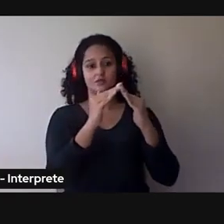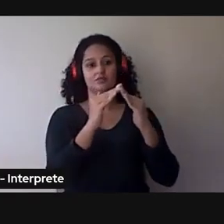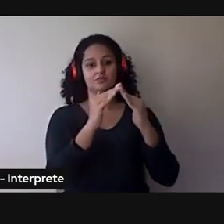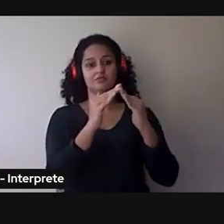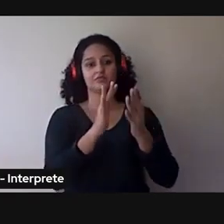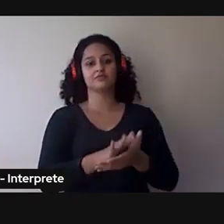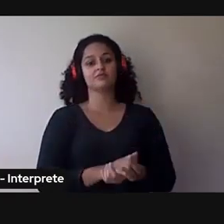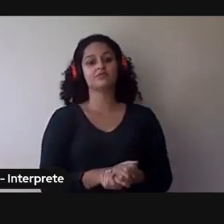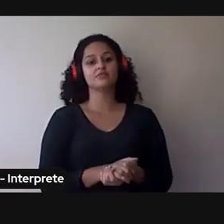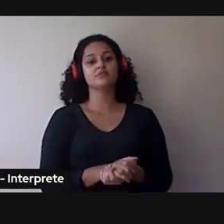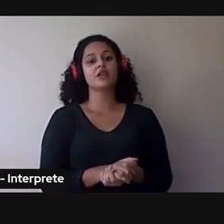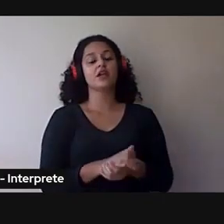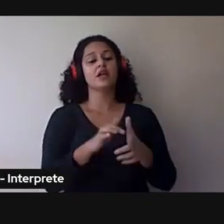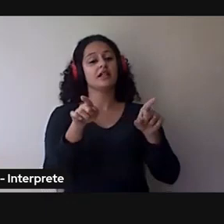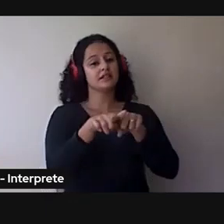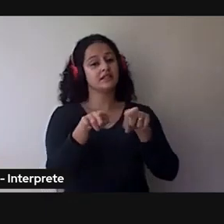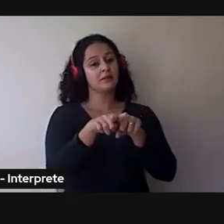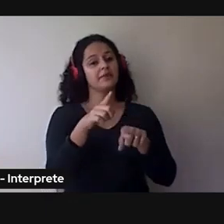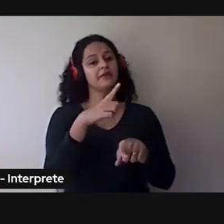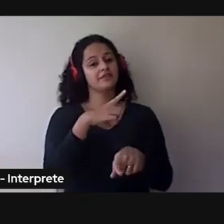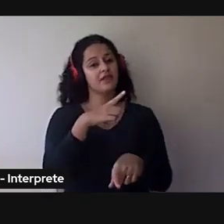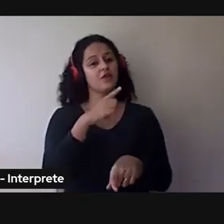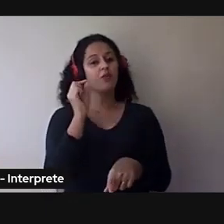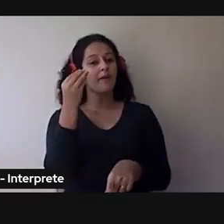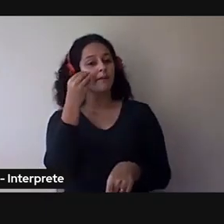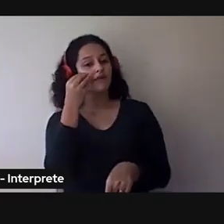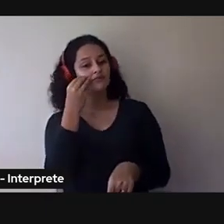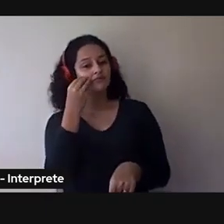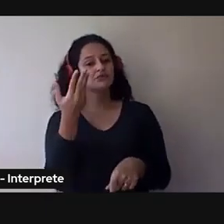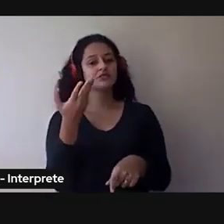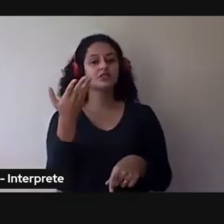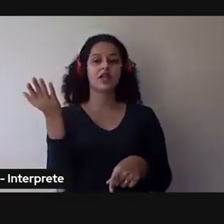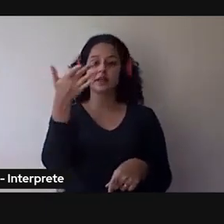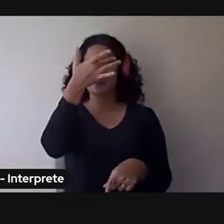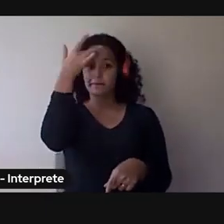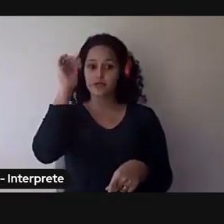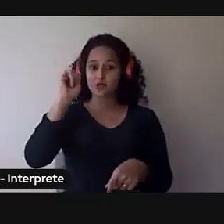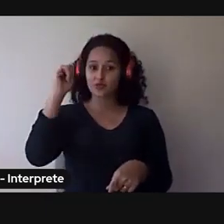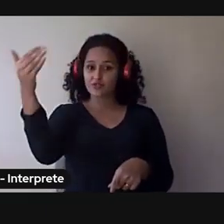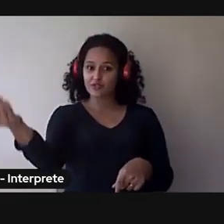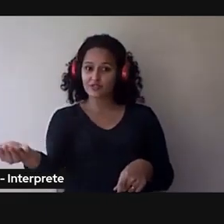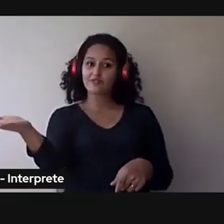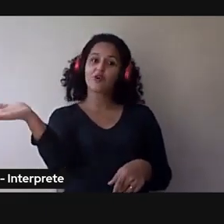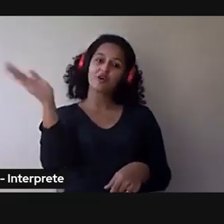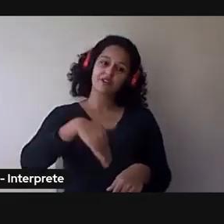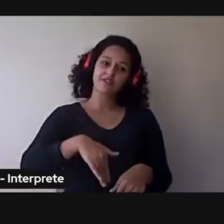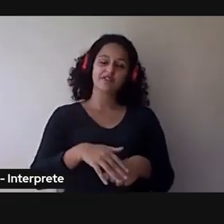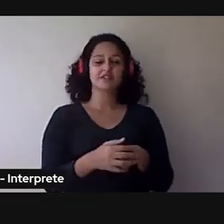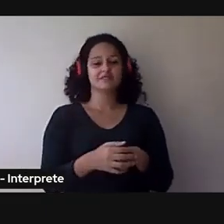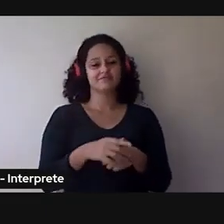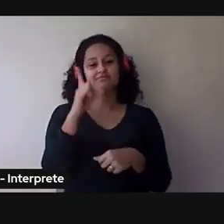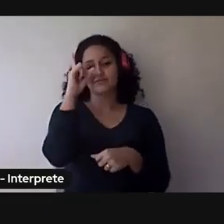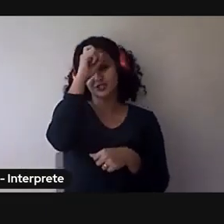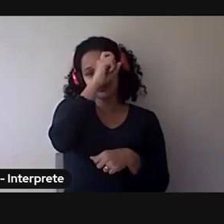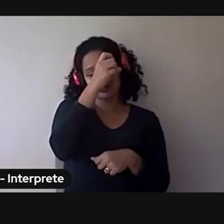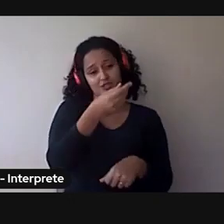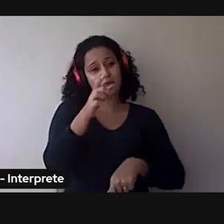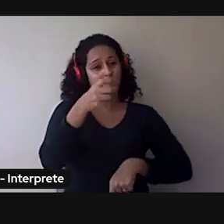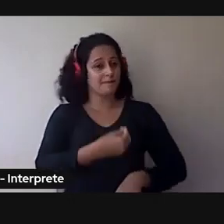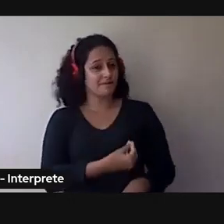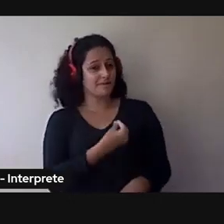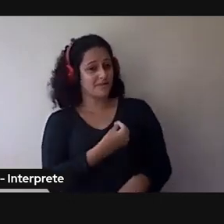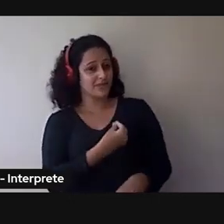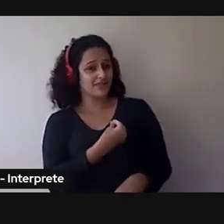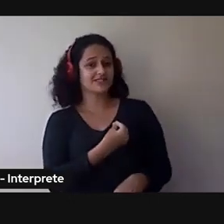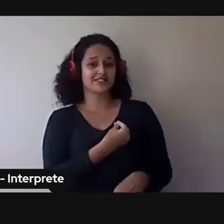tem a oportunidade de trazer pessoas que são de fora. Então, dificilmente poderíamos trazer essas pessoas, né, por questão de contenção de